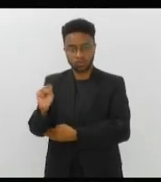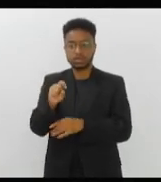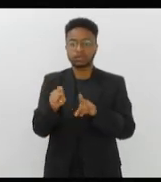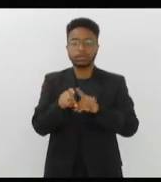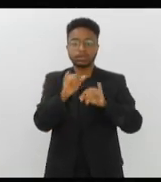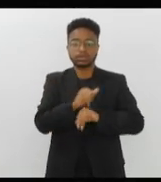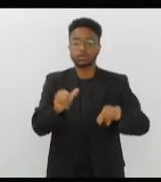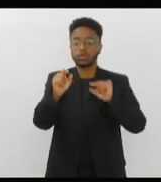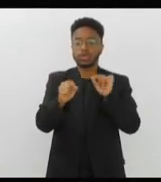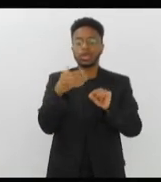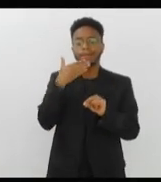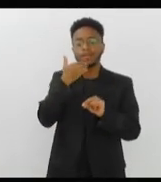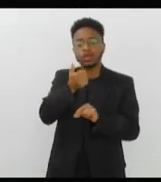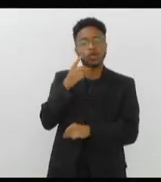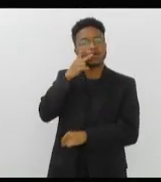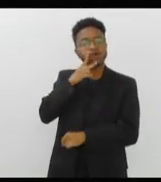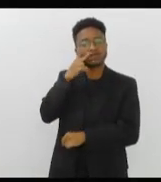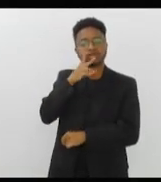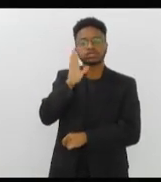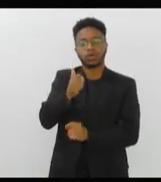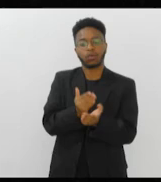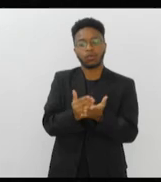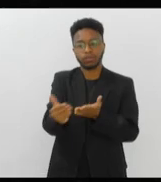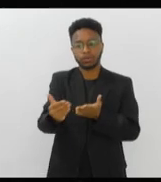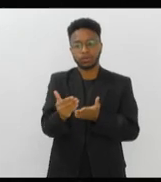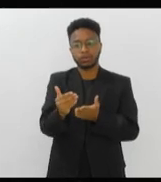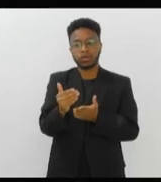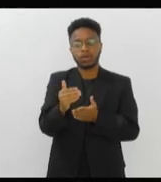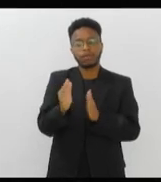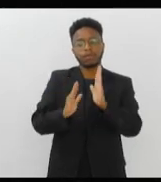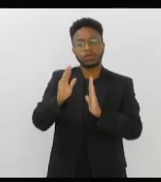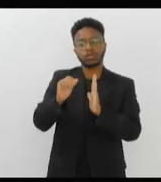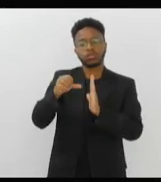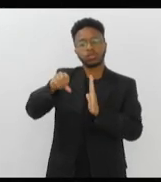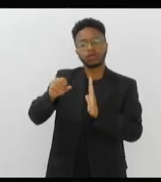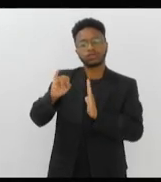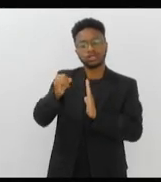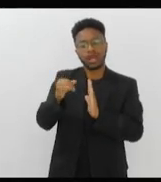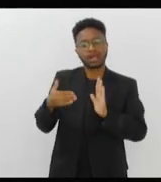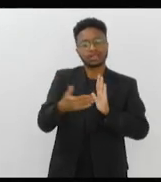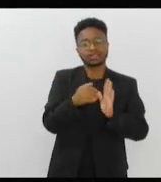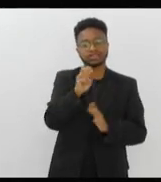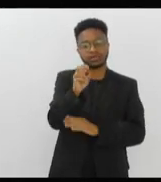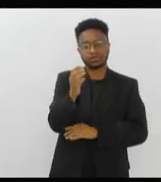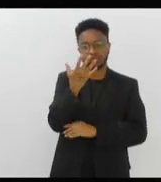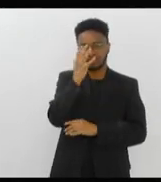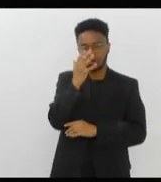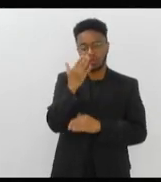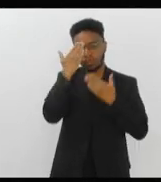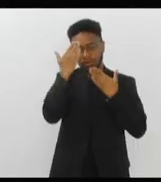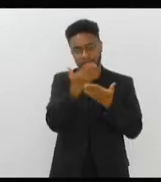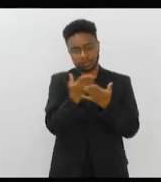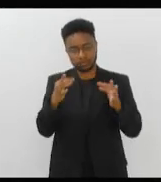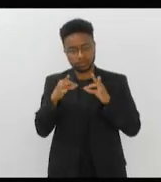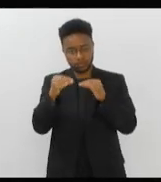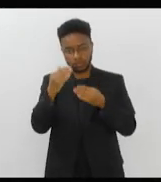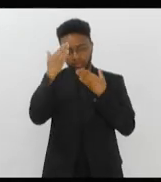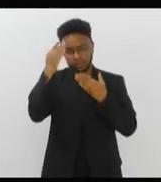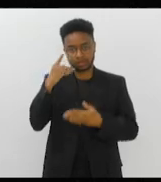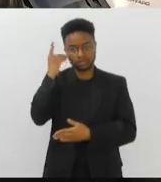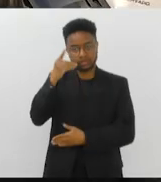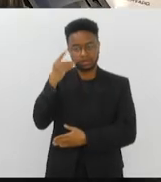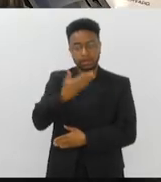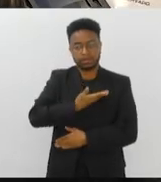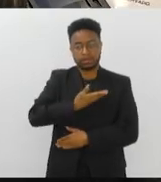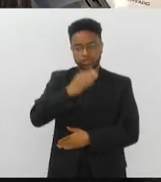as melhores safras foram despertadas entre 9 de janeiro e 5 de fevereiro. Obrigado a todos, obrigado deputada e amiga Tia